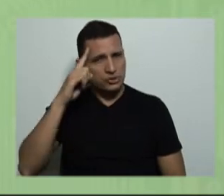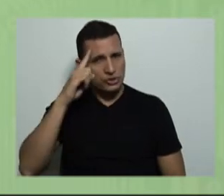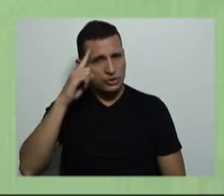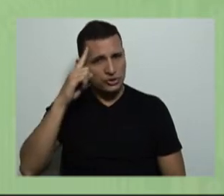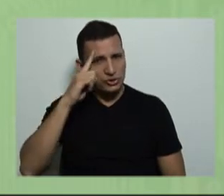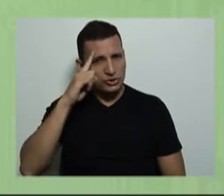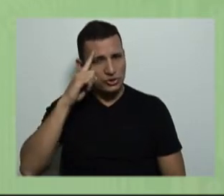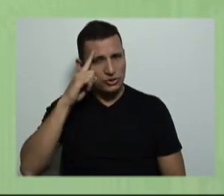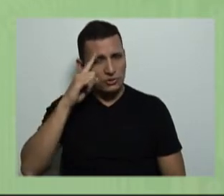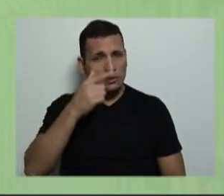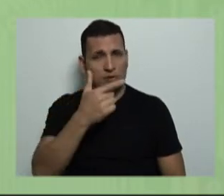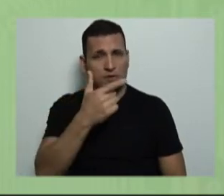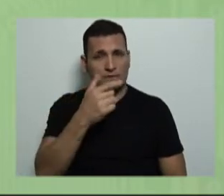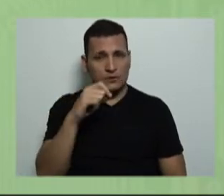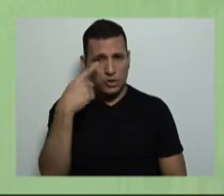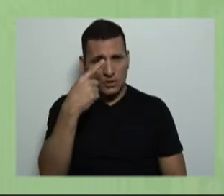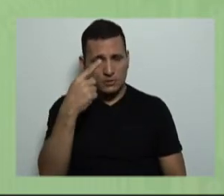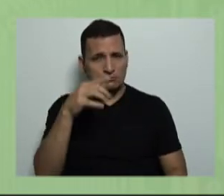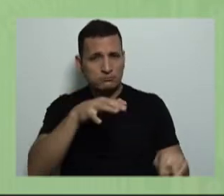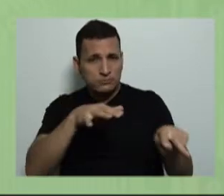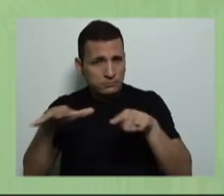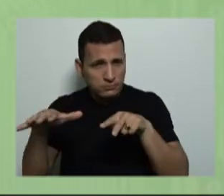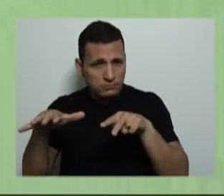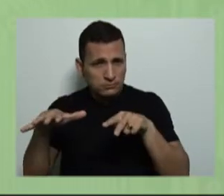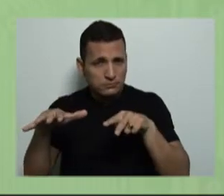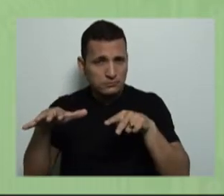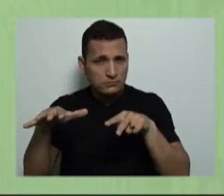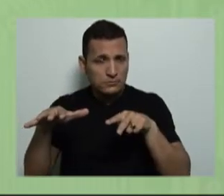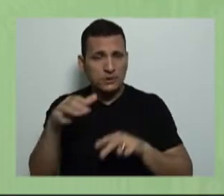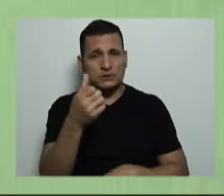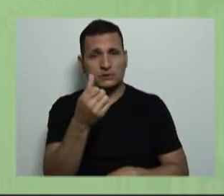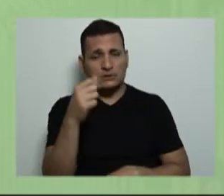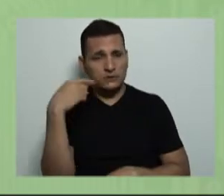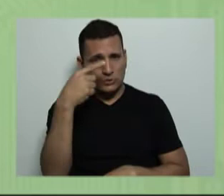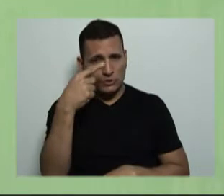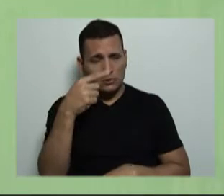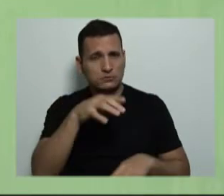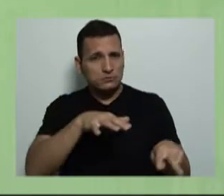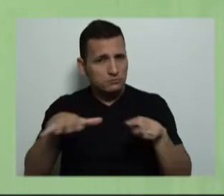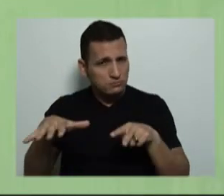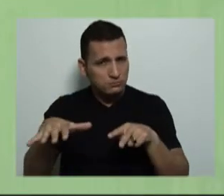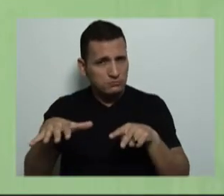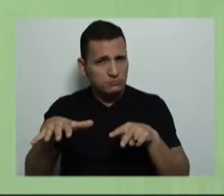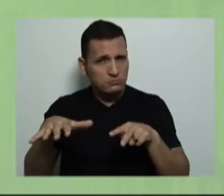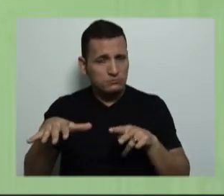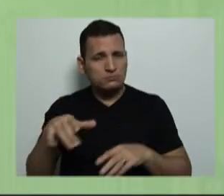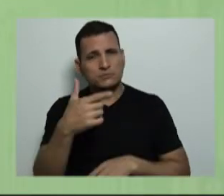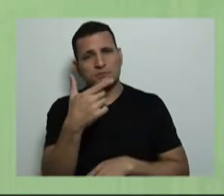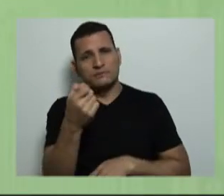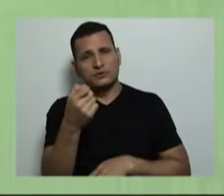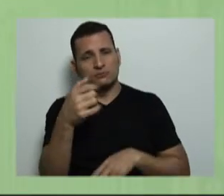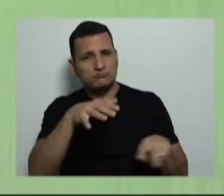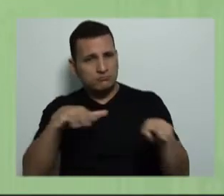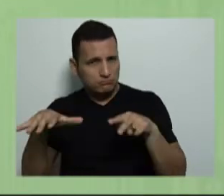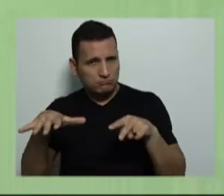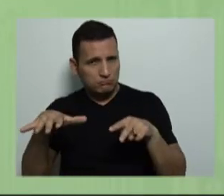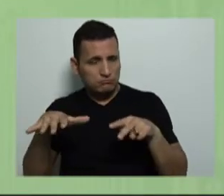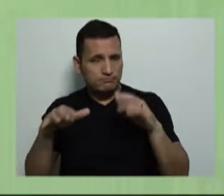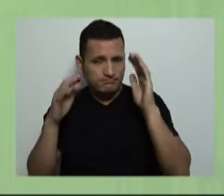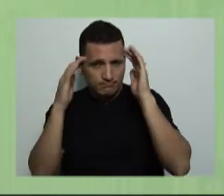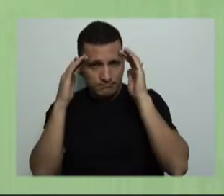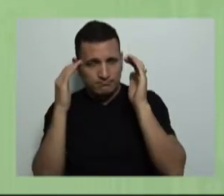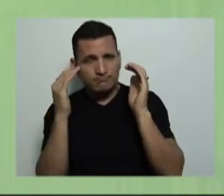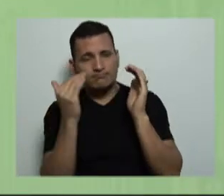ou 6 horas diárias e 30 semanais, respeitando-se o horário das atividades escolares. Então, a primeira coisa,